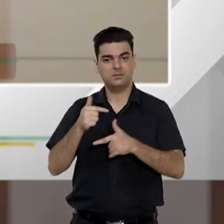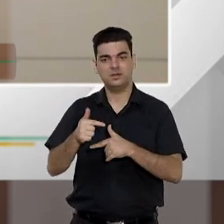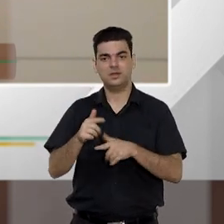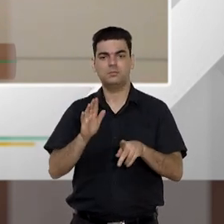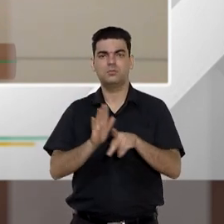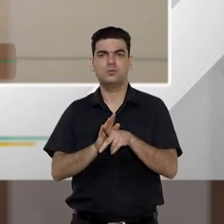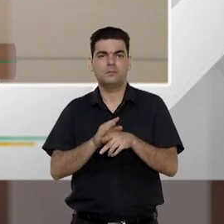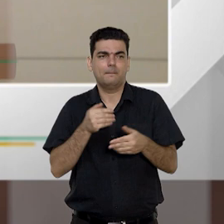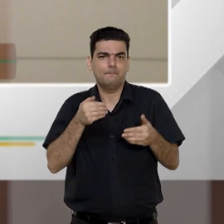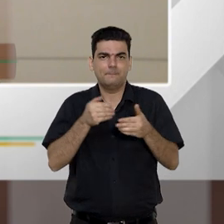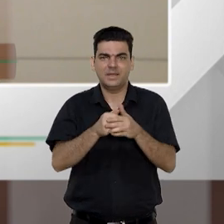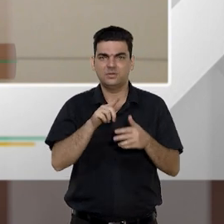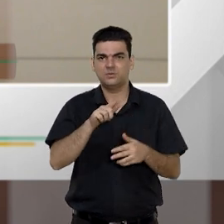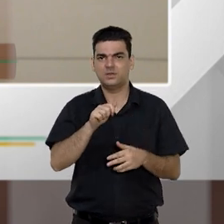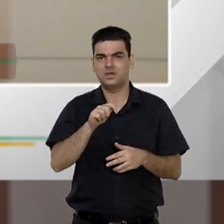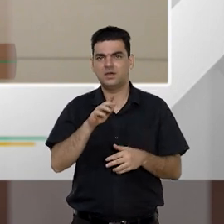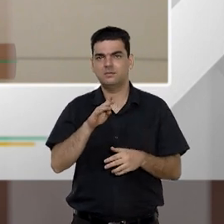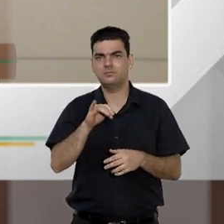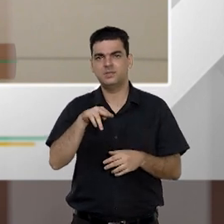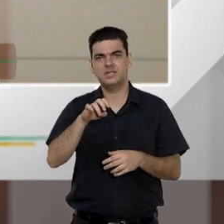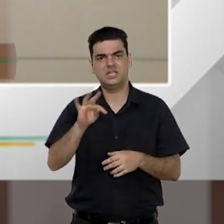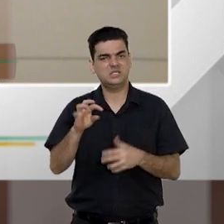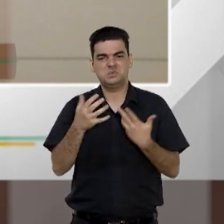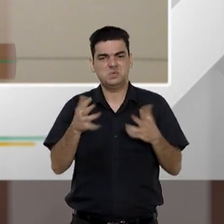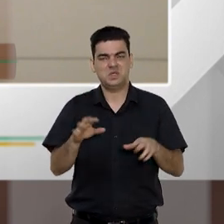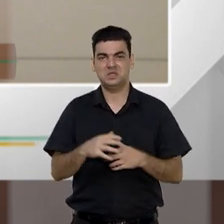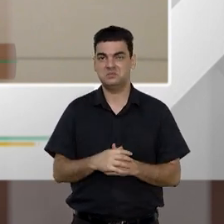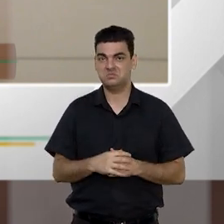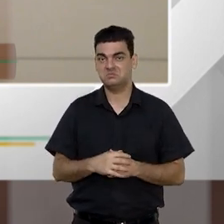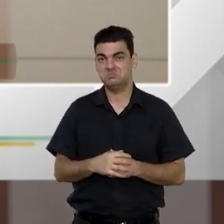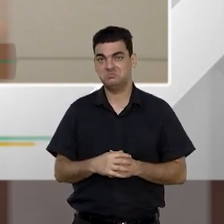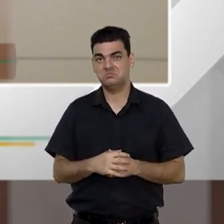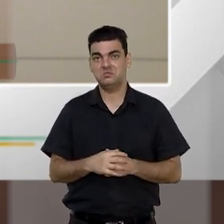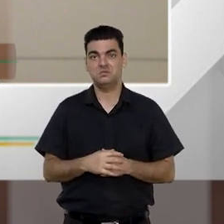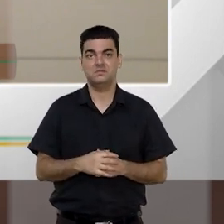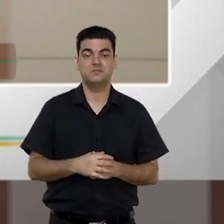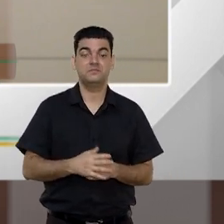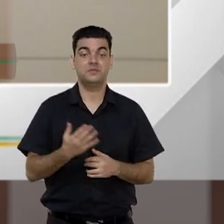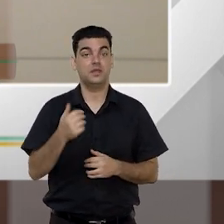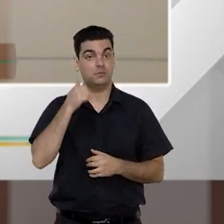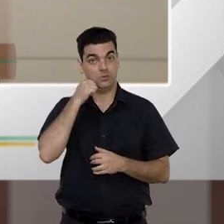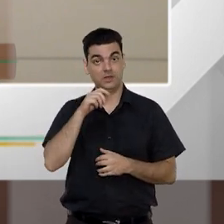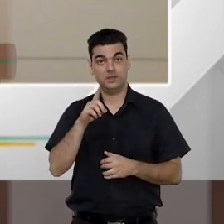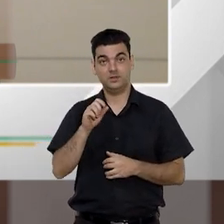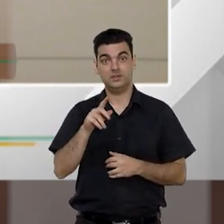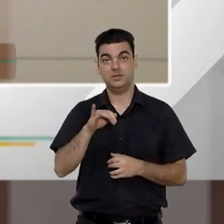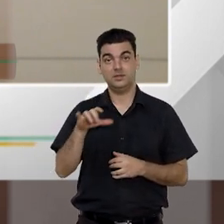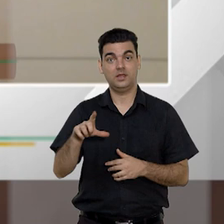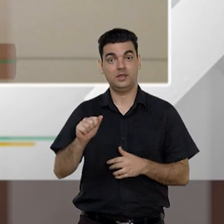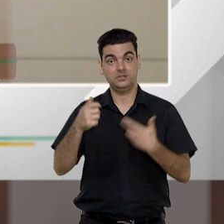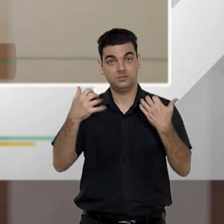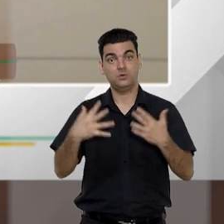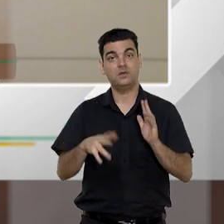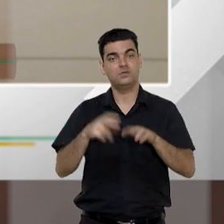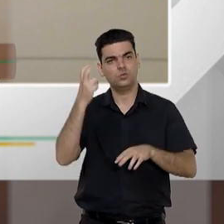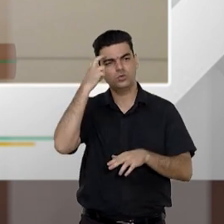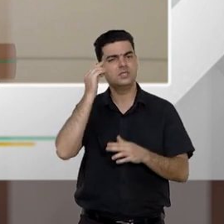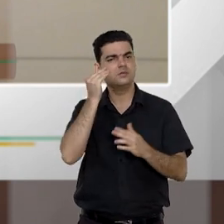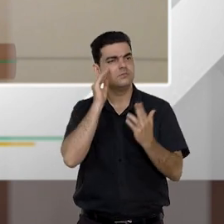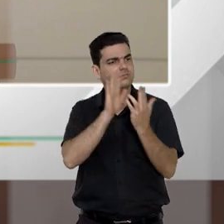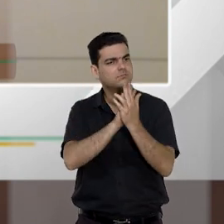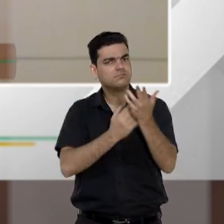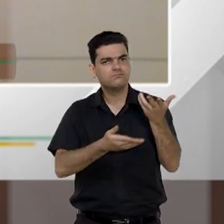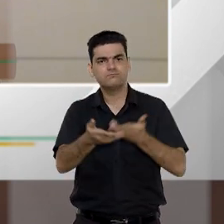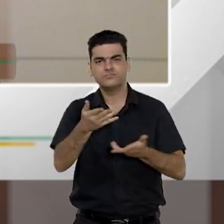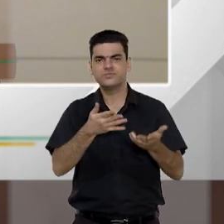concursado ter interesse em trabalhar no gabinete, por exemplo. E, claro, até complementando o que a doutora Daniela acabou de mencionar sobre a